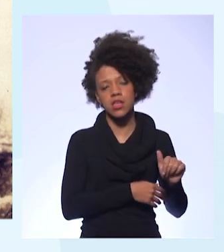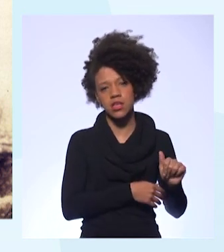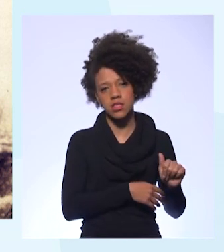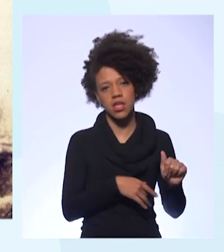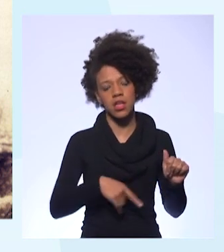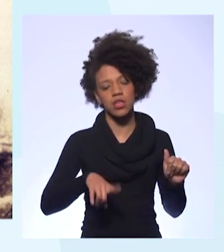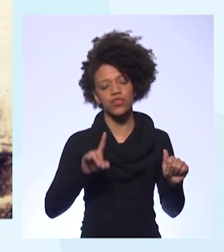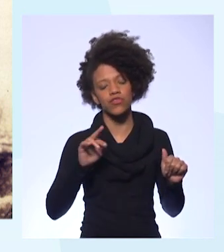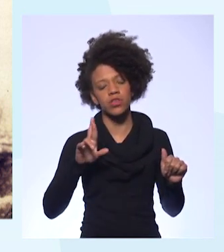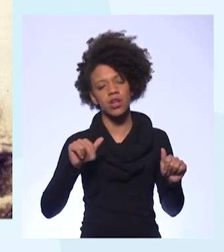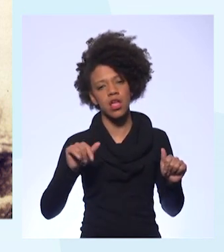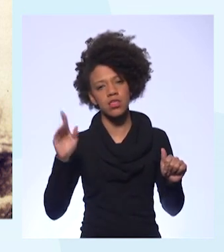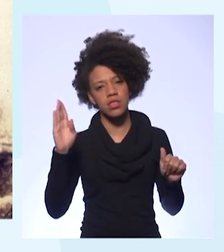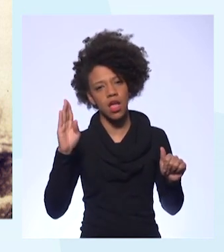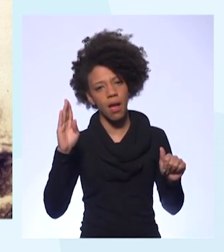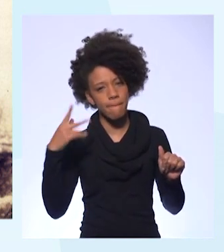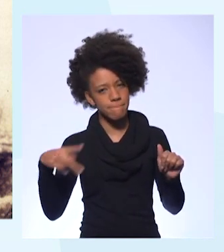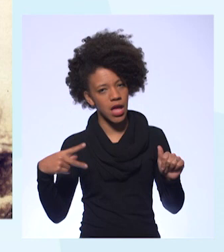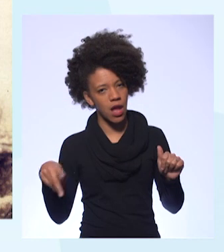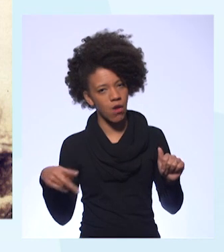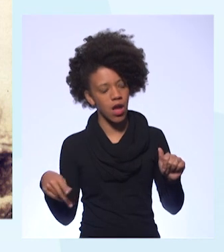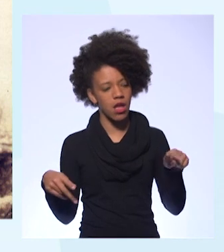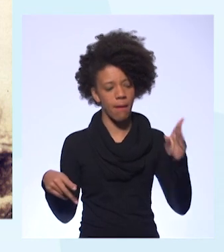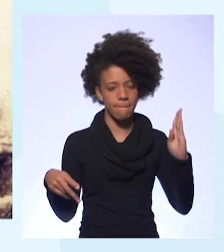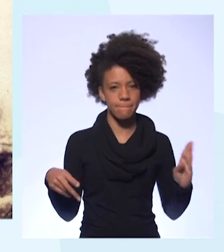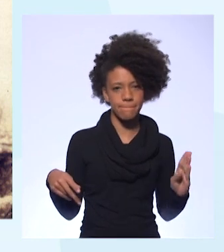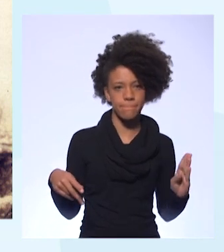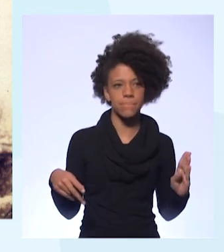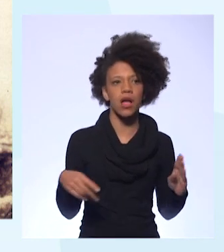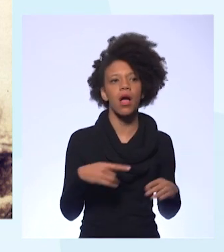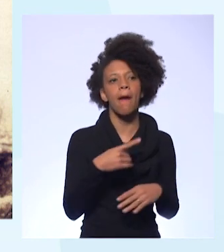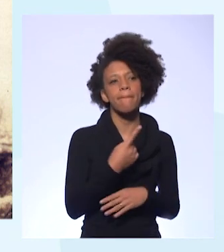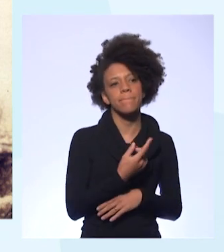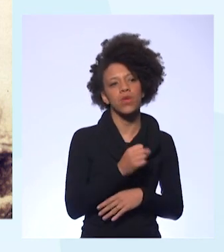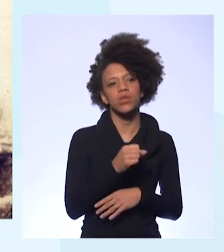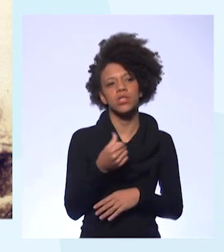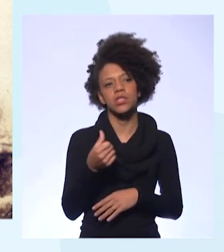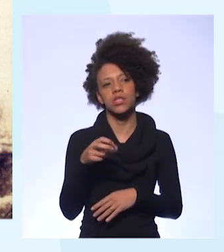paraguaio aprisionado a direita entre 1865